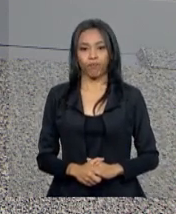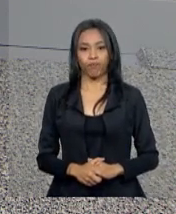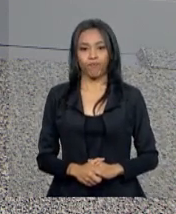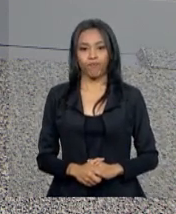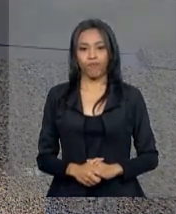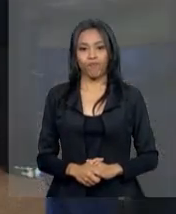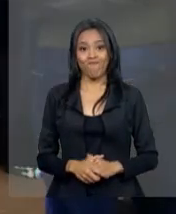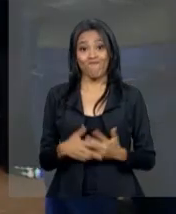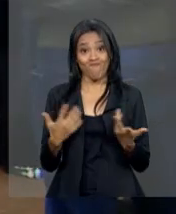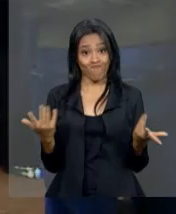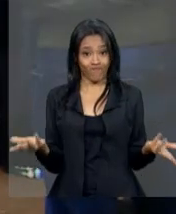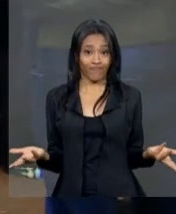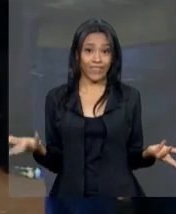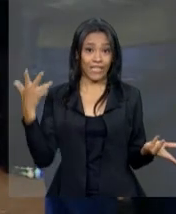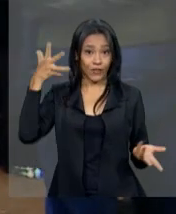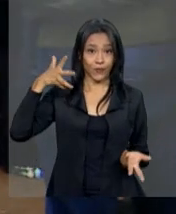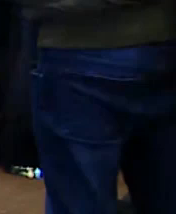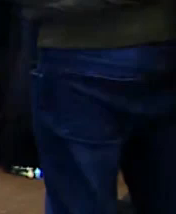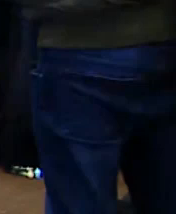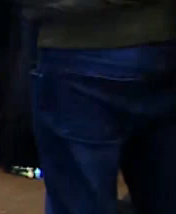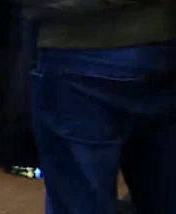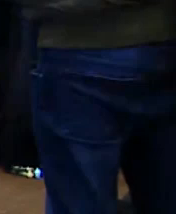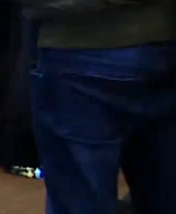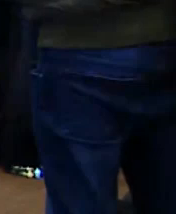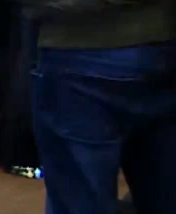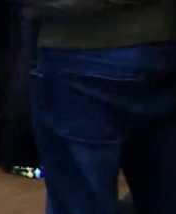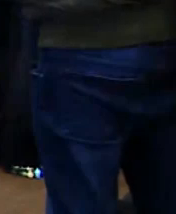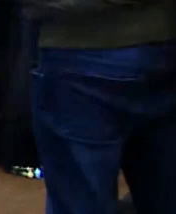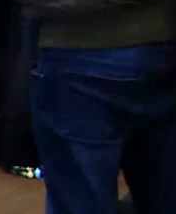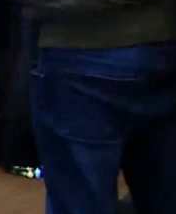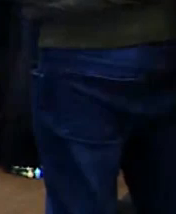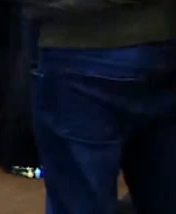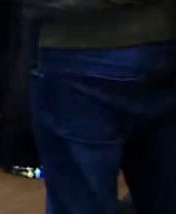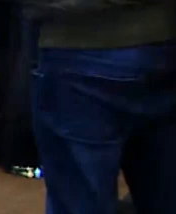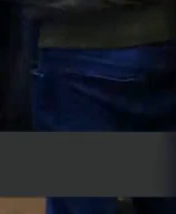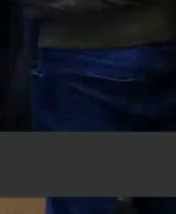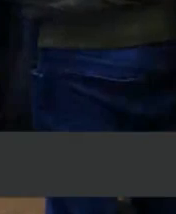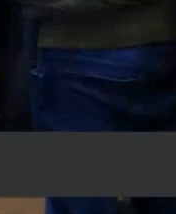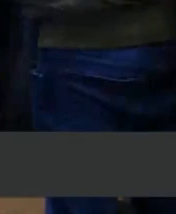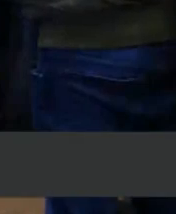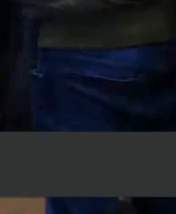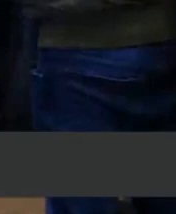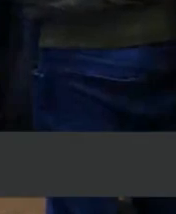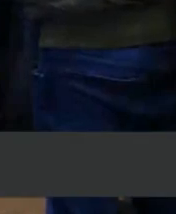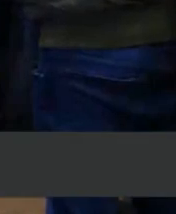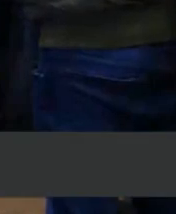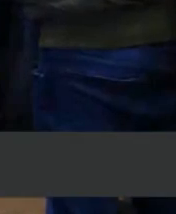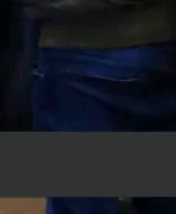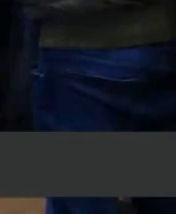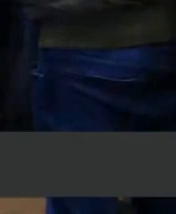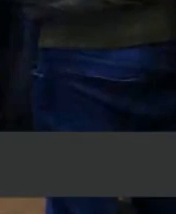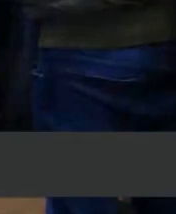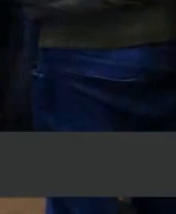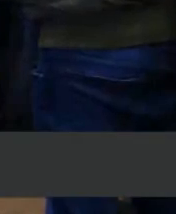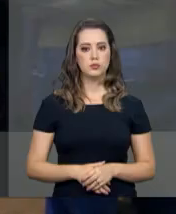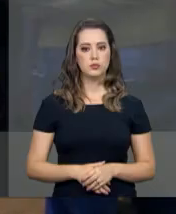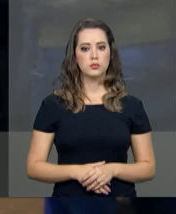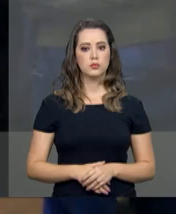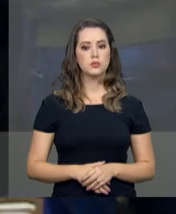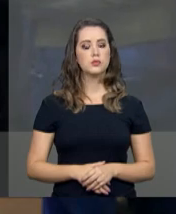pois é renata nesse discurso do presidente michel temer ele destacou três tendências mundiais que ele vê nesse momento